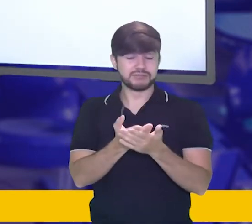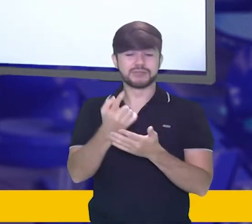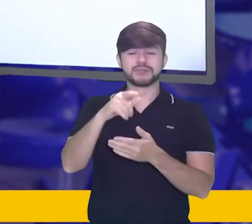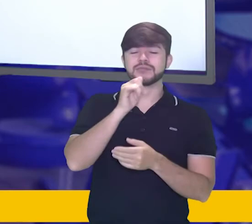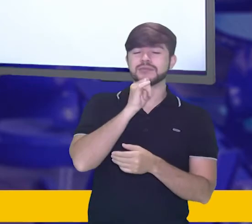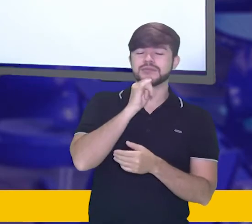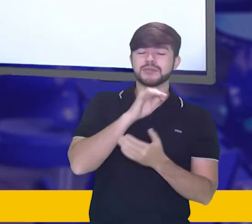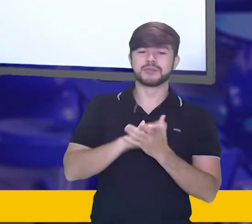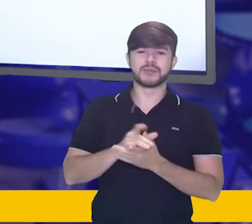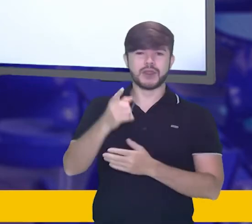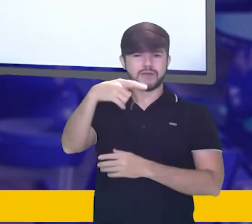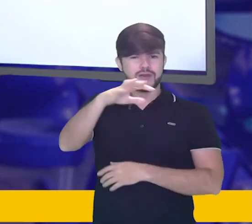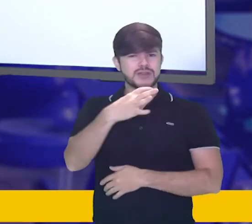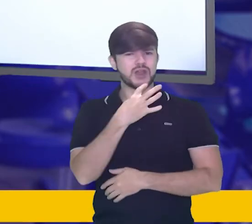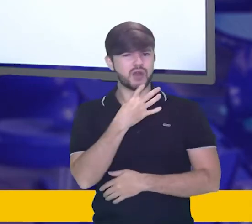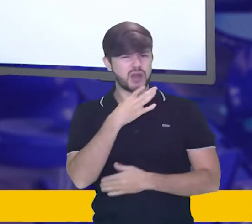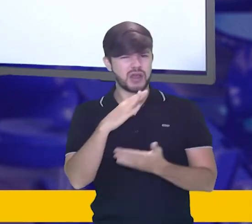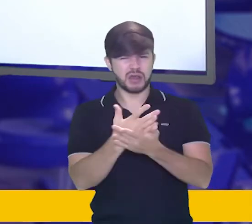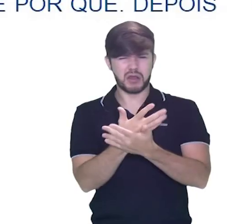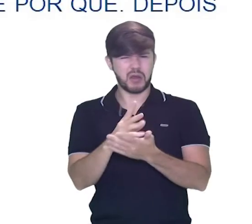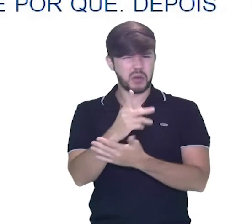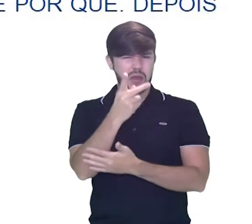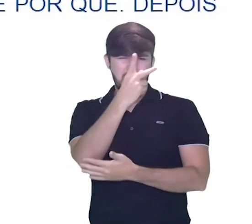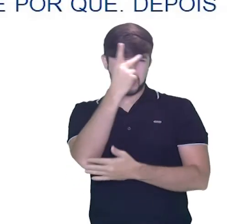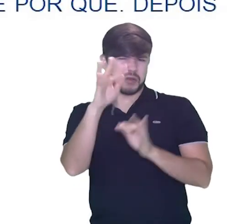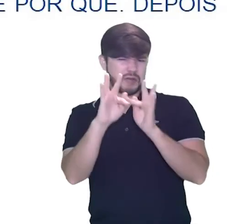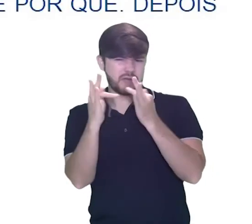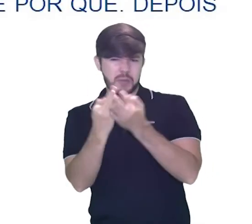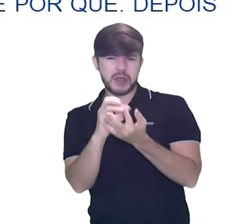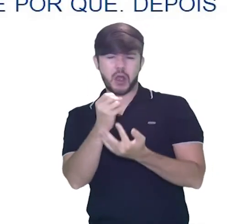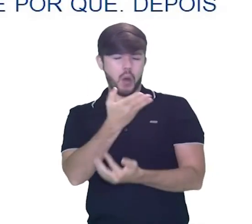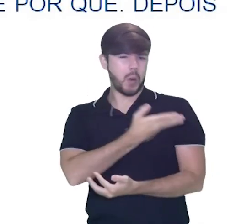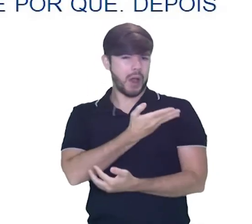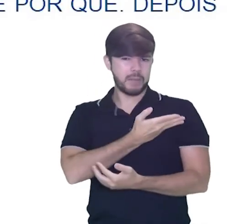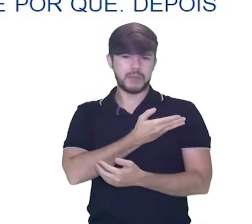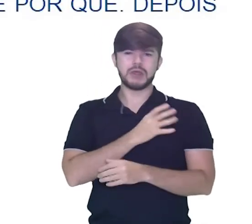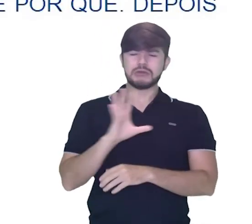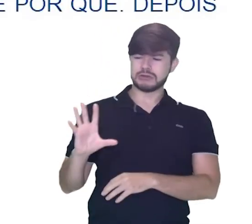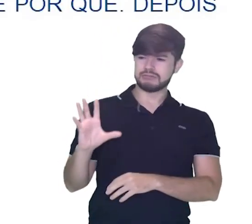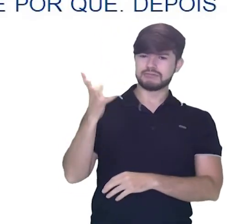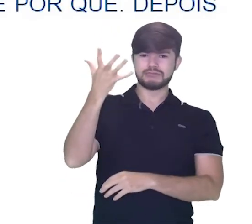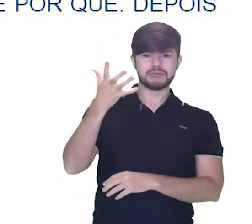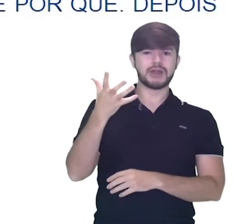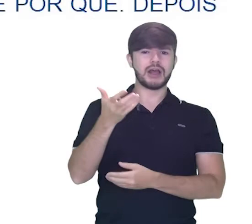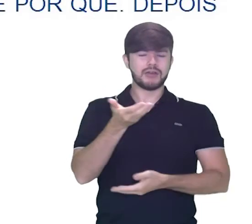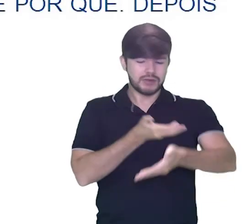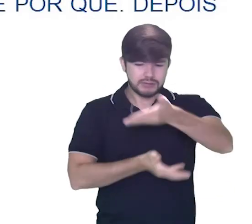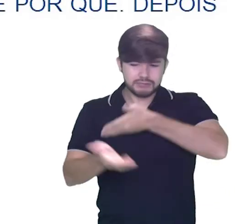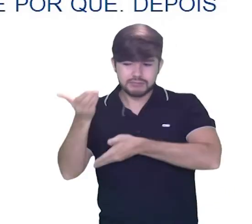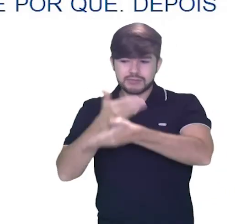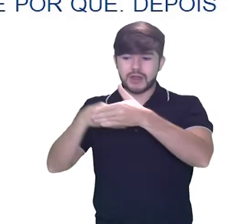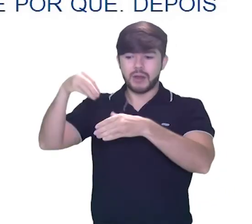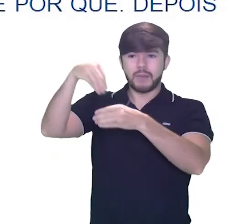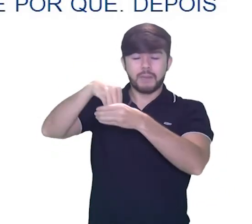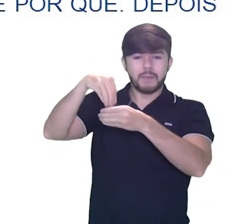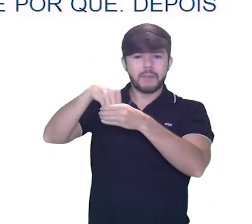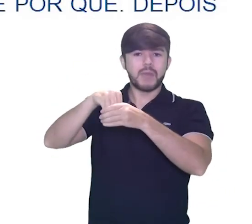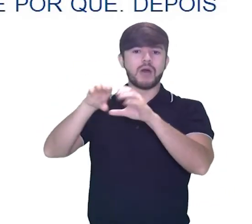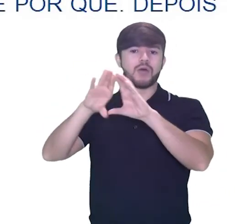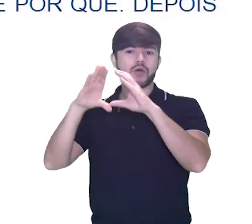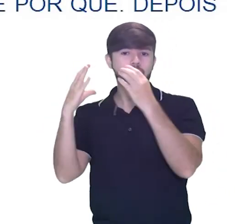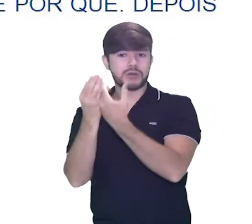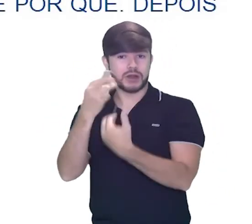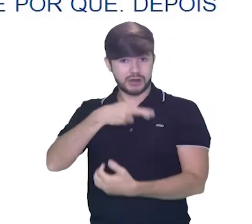você, estudante, a pergunta seria: você conhece alguém da sua família ou colega que desenvolve alguma atividade em